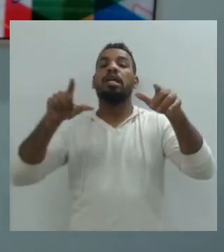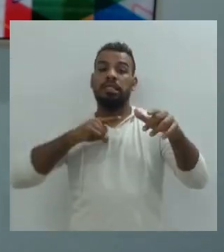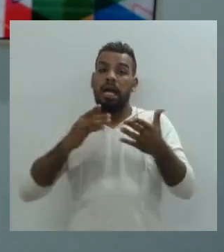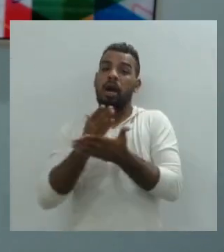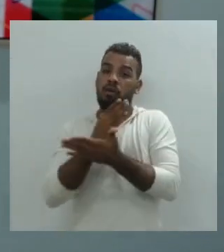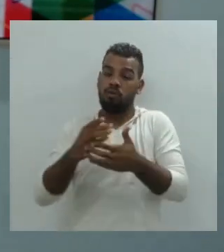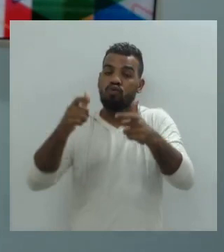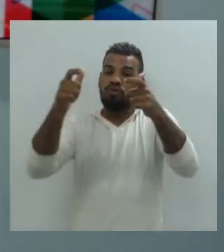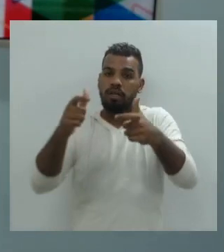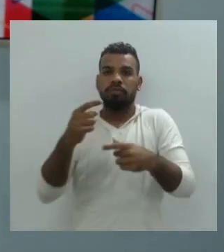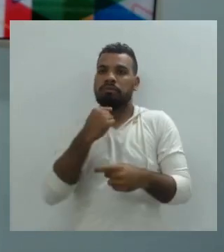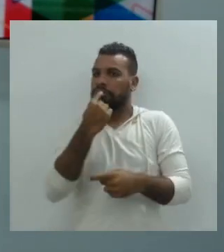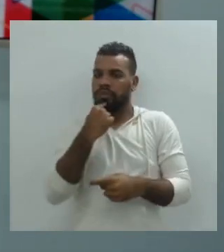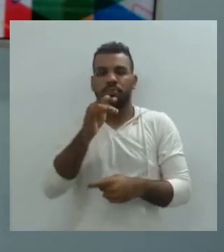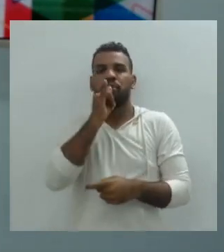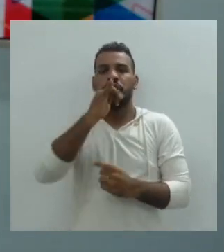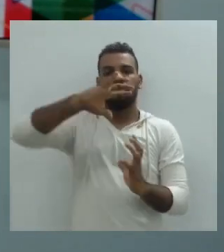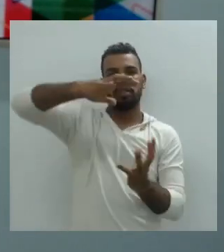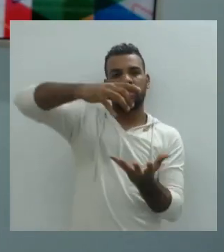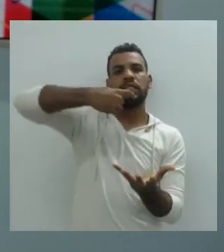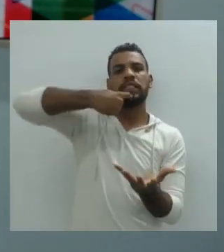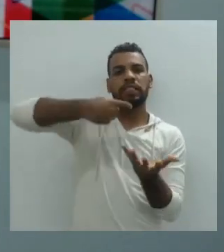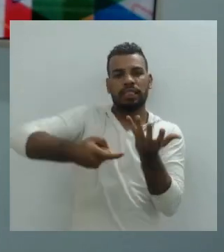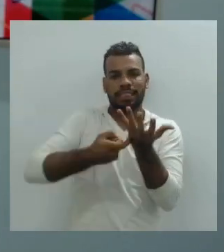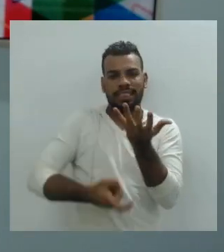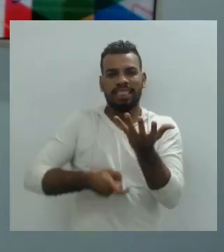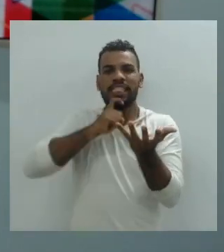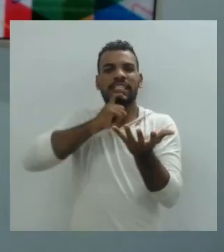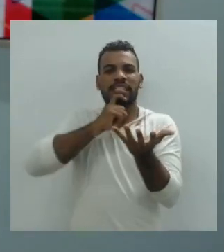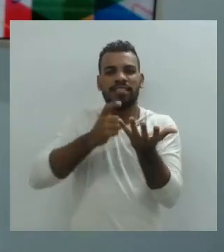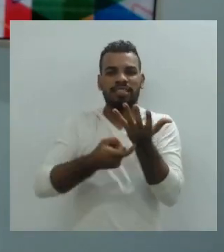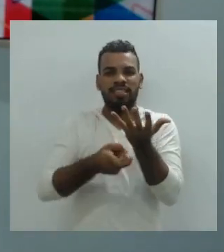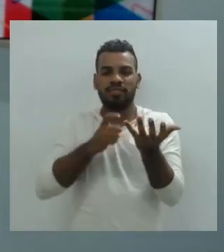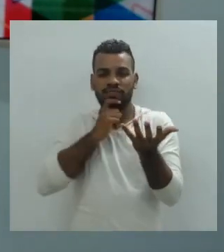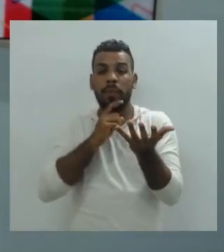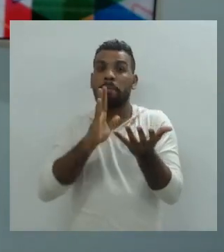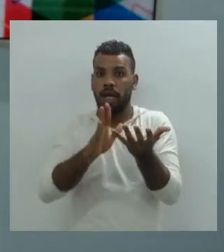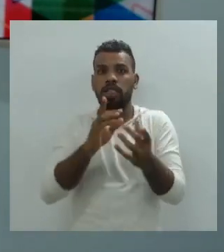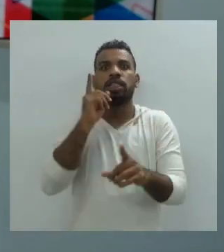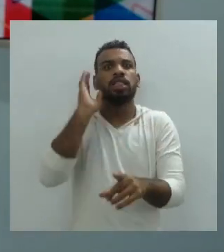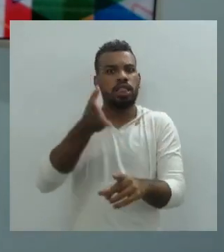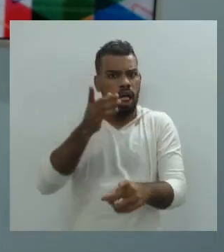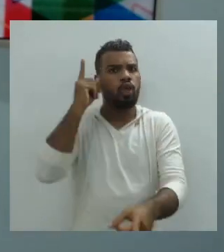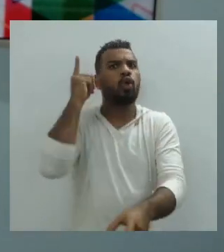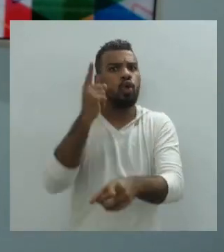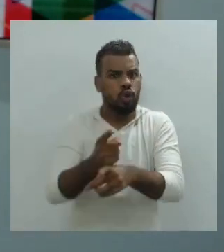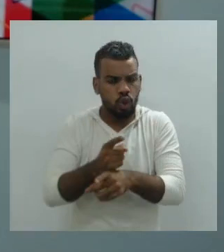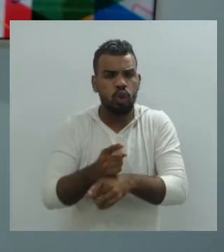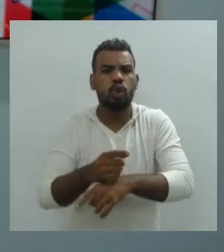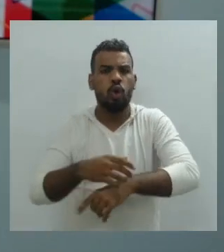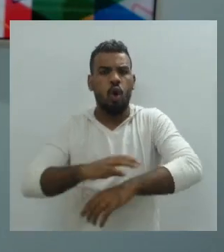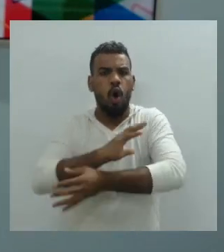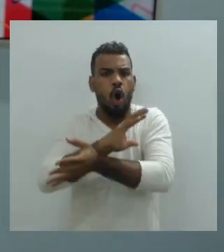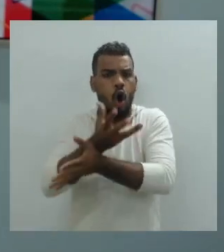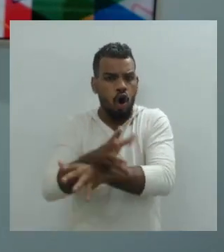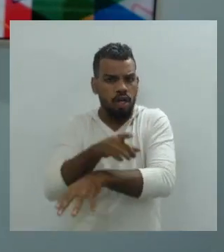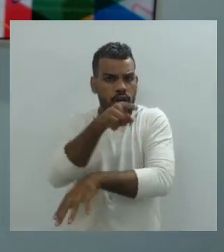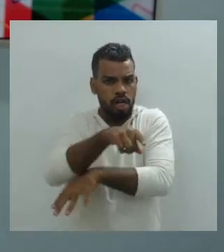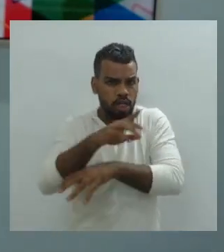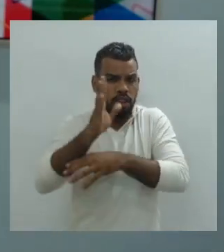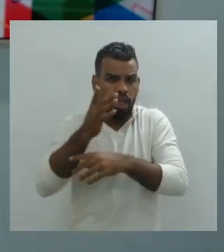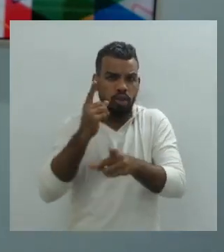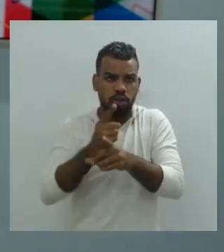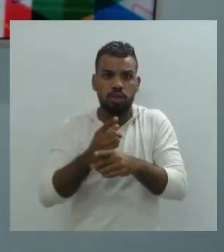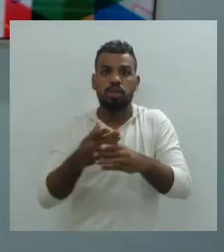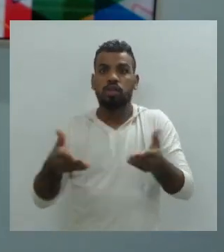a Antártida, por exemplo. Mesmo assim, já foram encontradas ossadas de hominídeos nessas regiões e